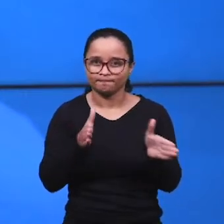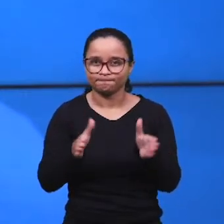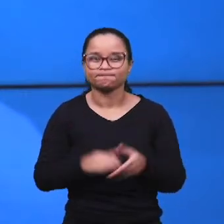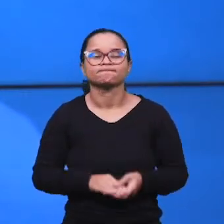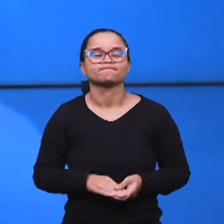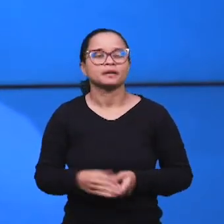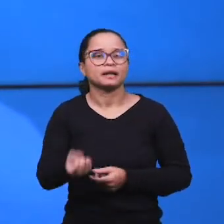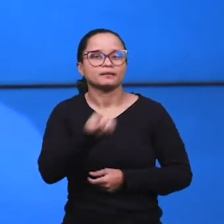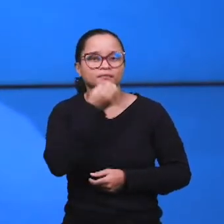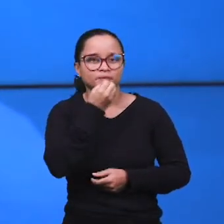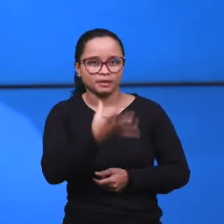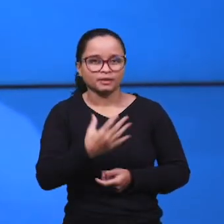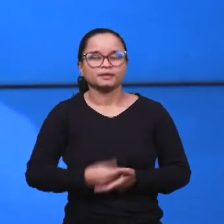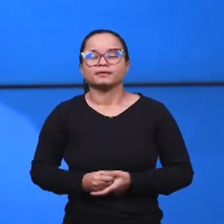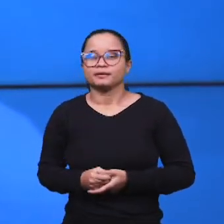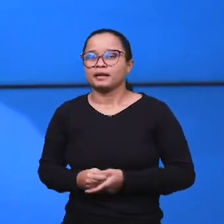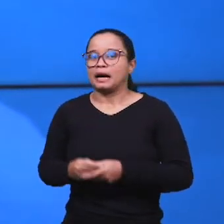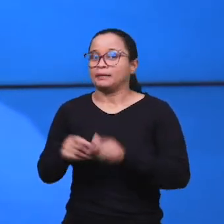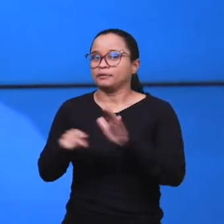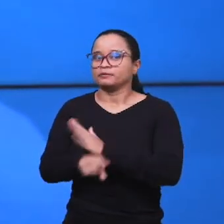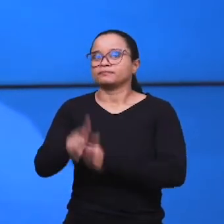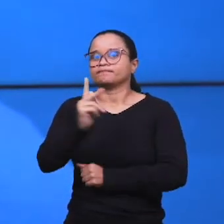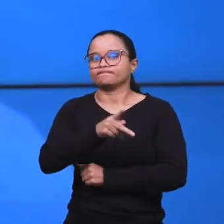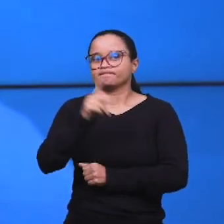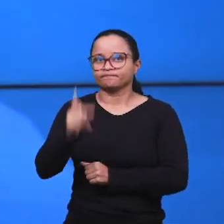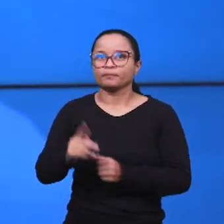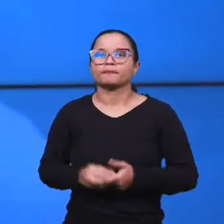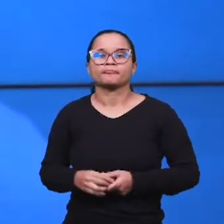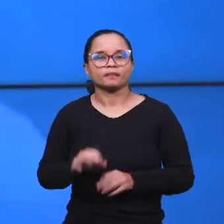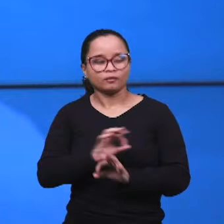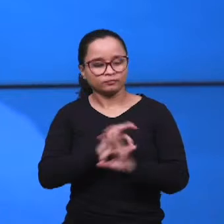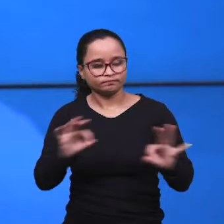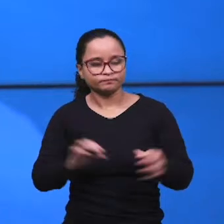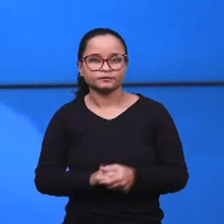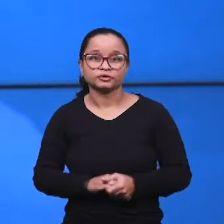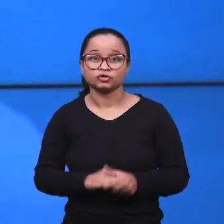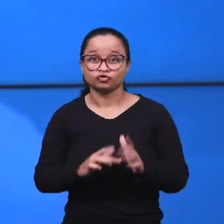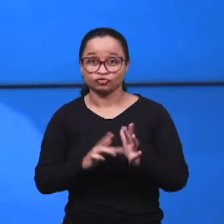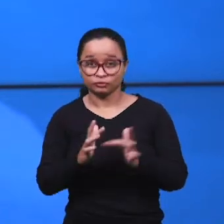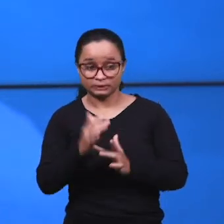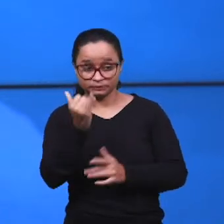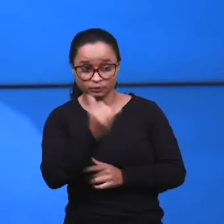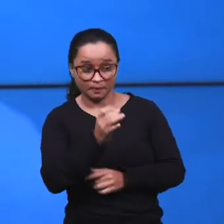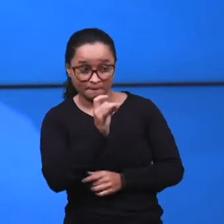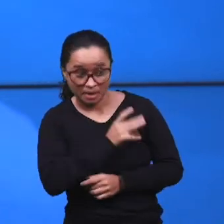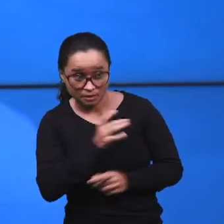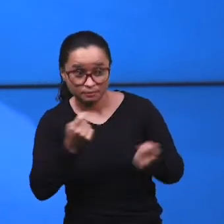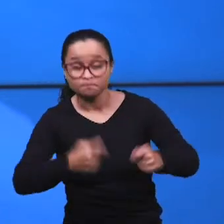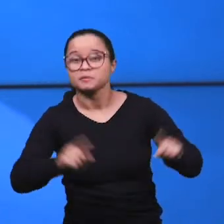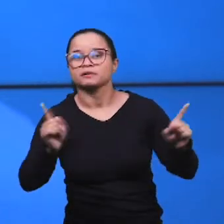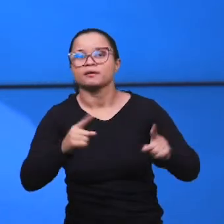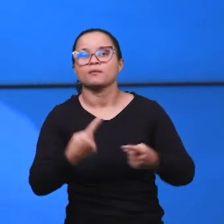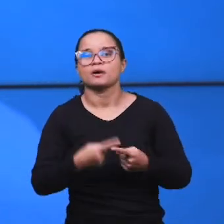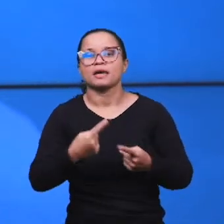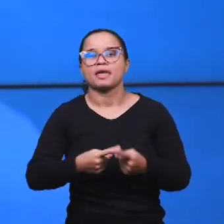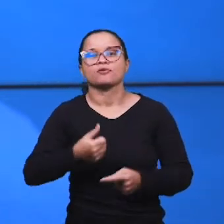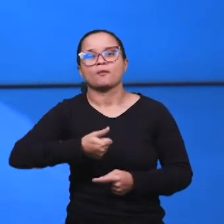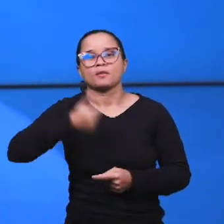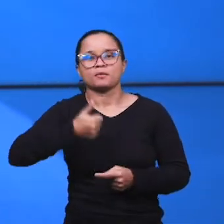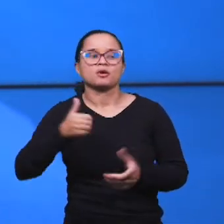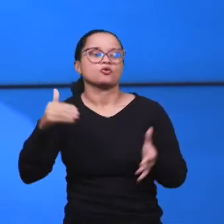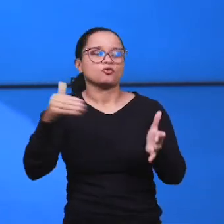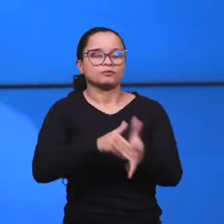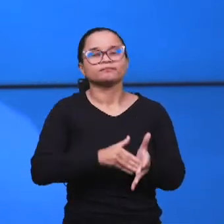ela respondeu muito bem a pergunta da professora. Foi isso mesmo, Carol. Jesus disse para ele, não temas, porque eu sou o primeiro